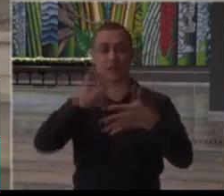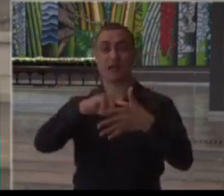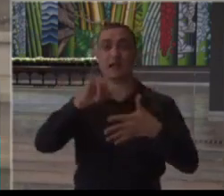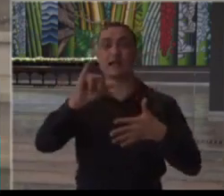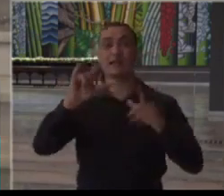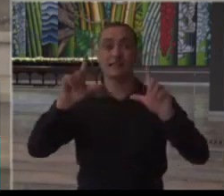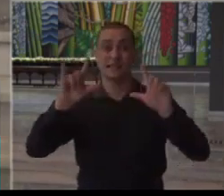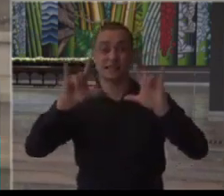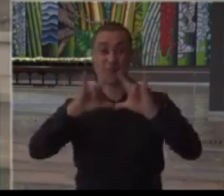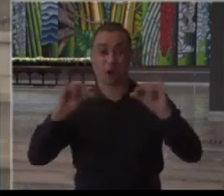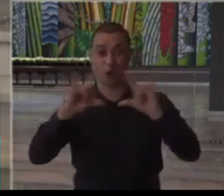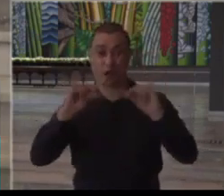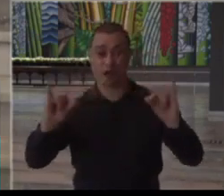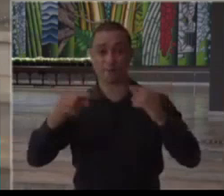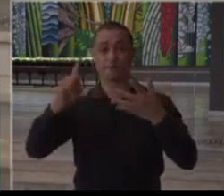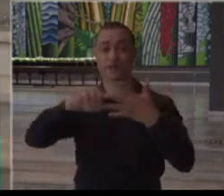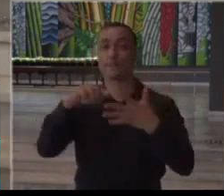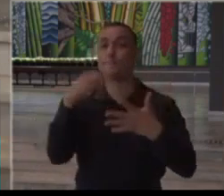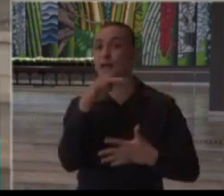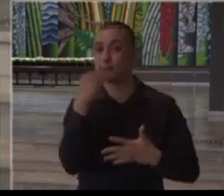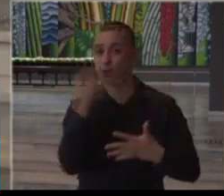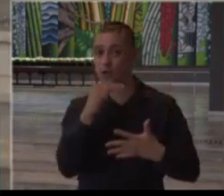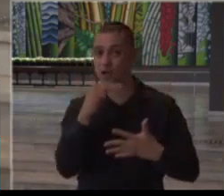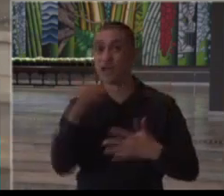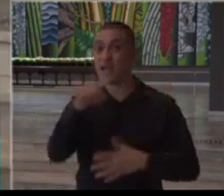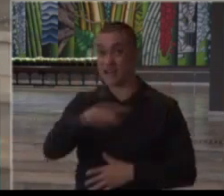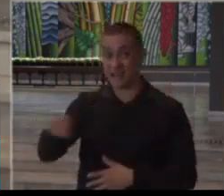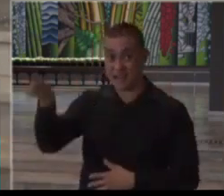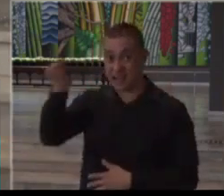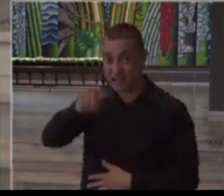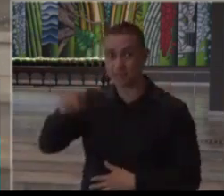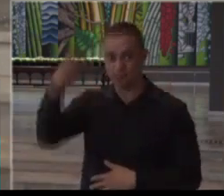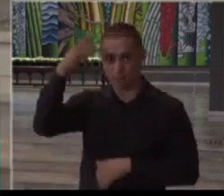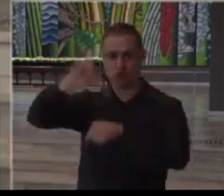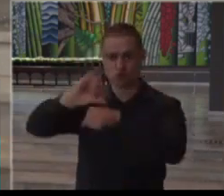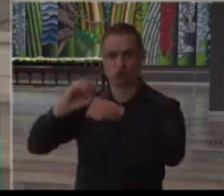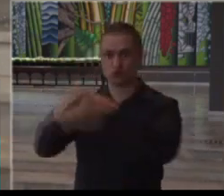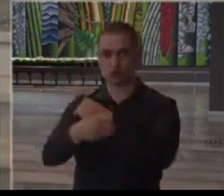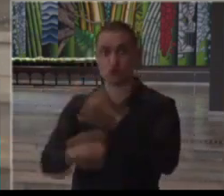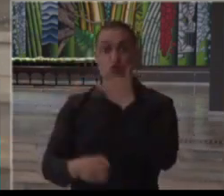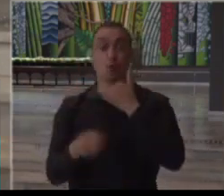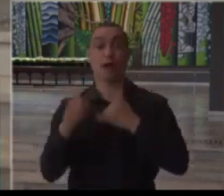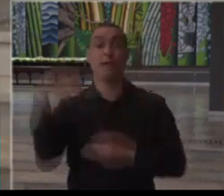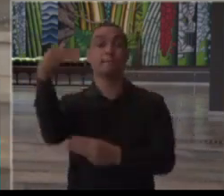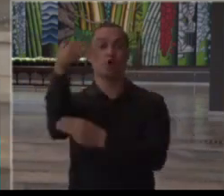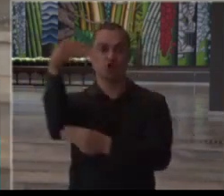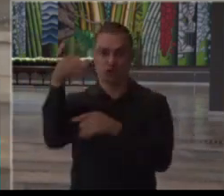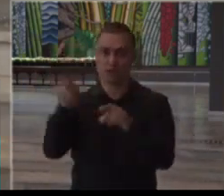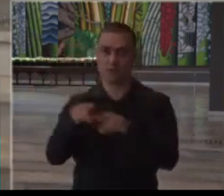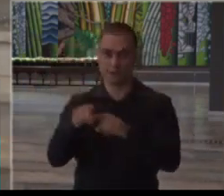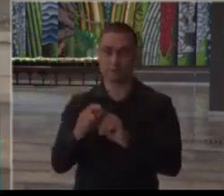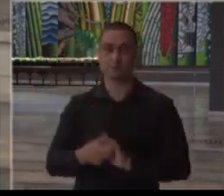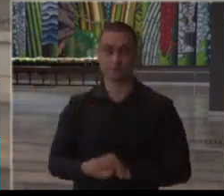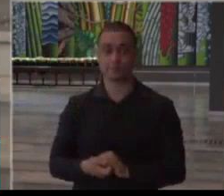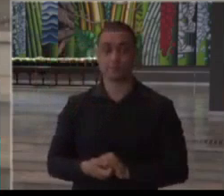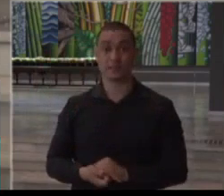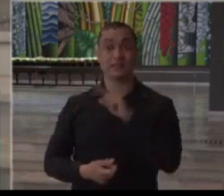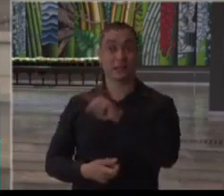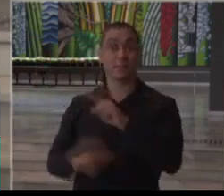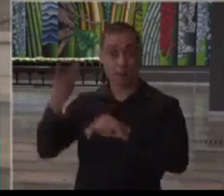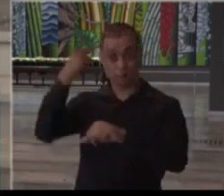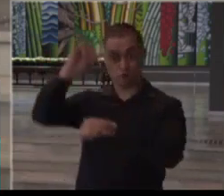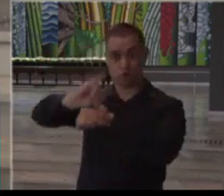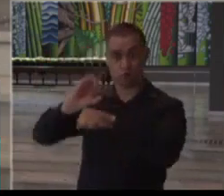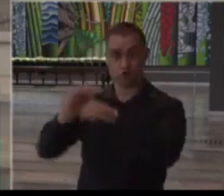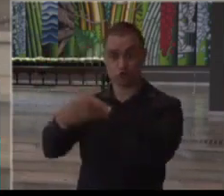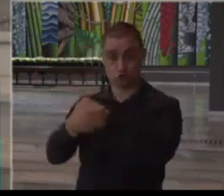Serra, Itacoaxetuba e Mairiporã. Esses são os municípios aqui da Grande São Paulo, e Mogi das Cruzes também. Os municípios da